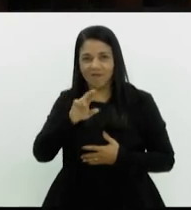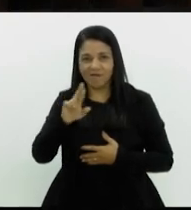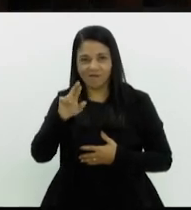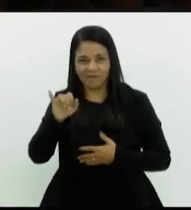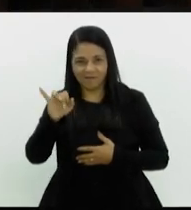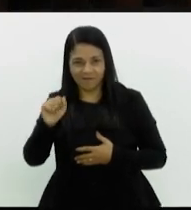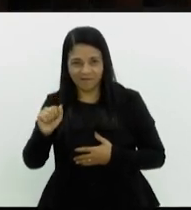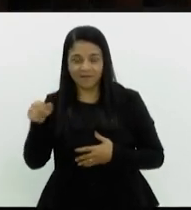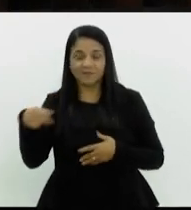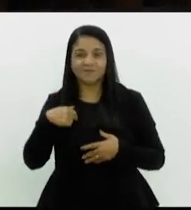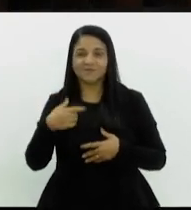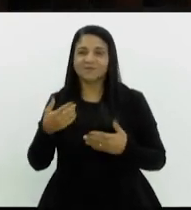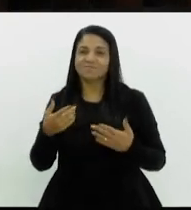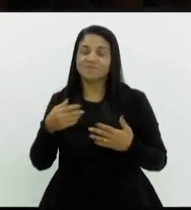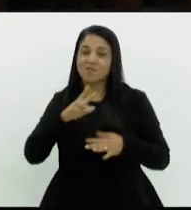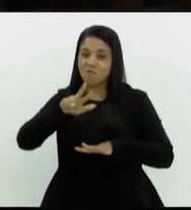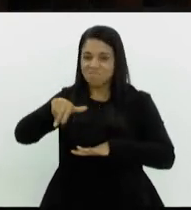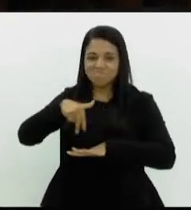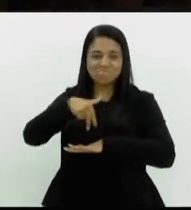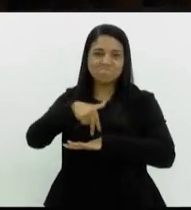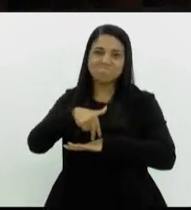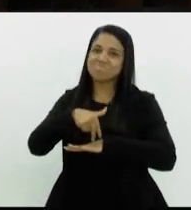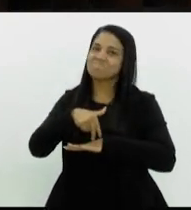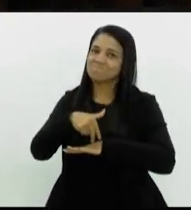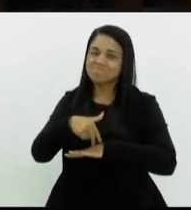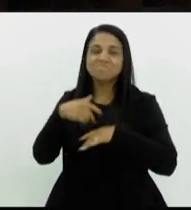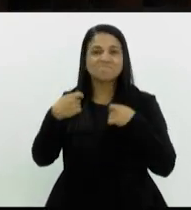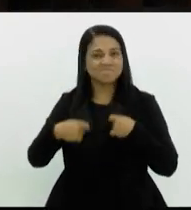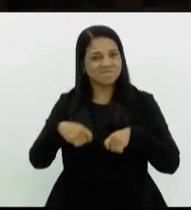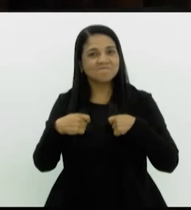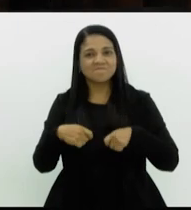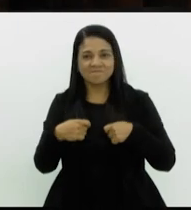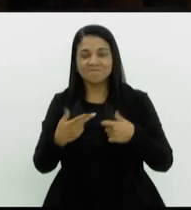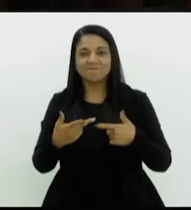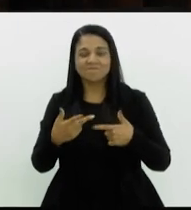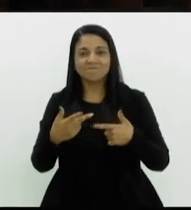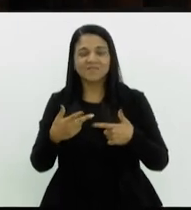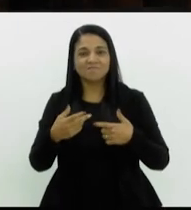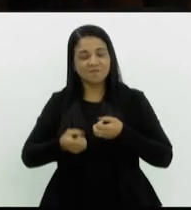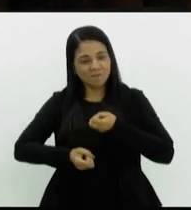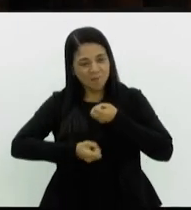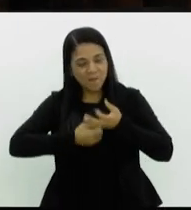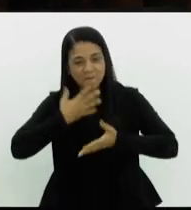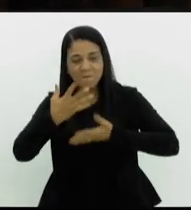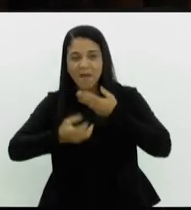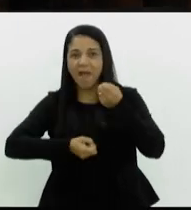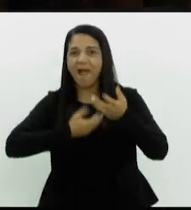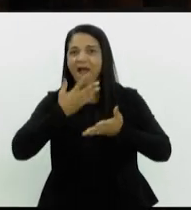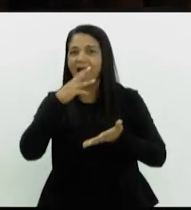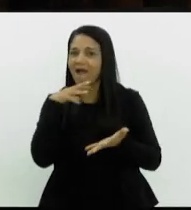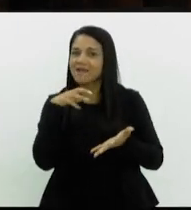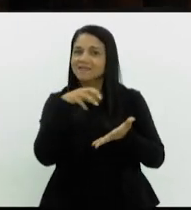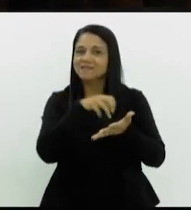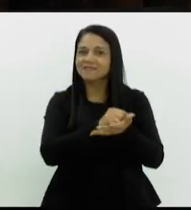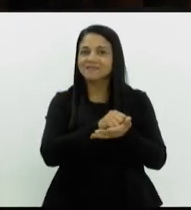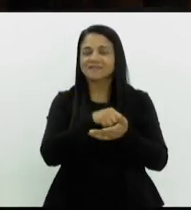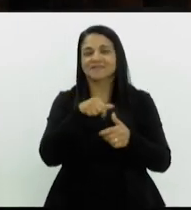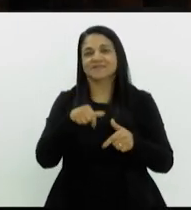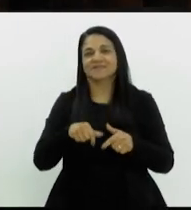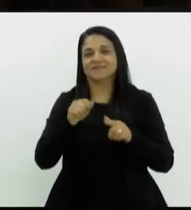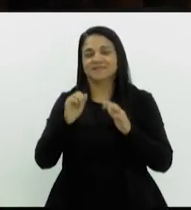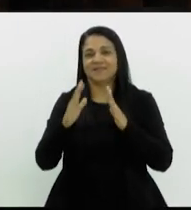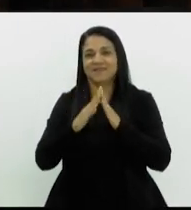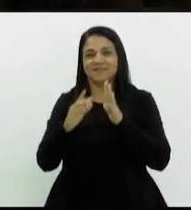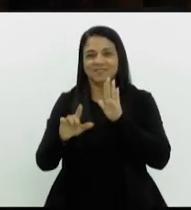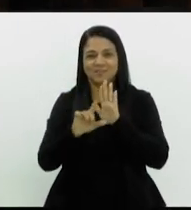de suprir essa tribuna, né? E para externar e ficar registrado aqui nos anais da casa, o meu